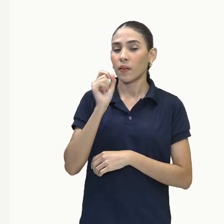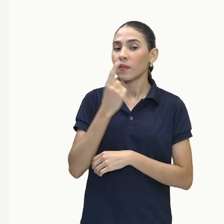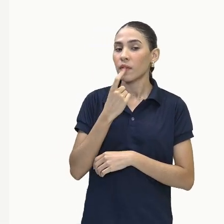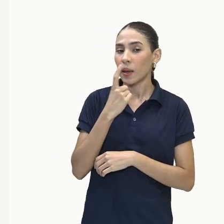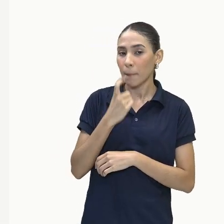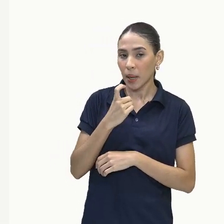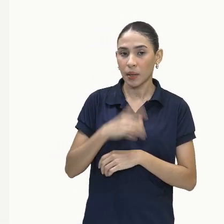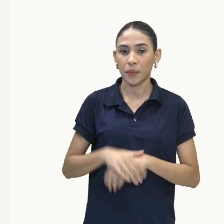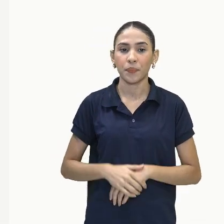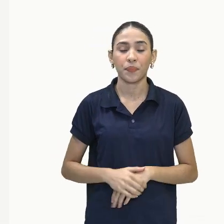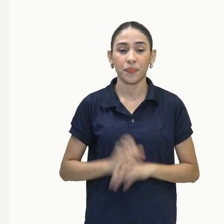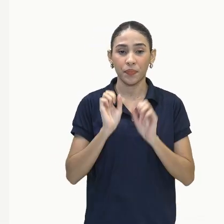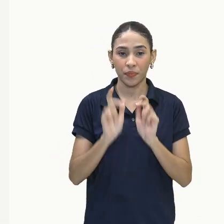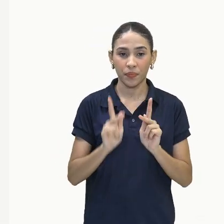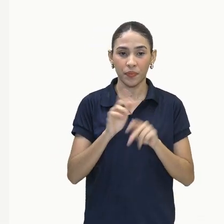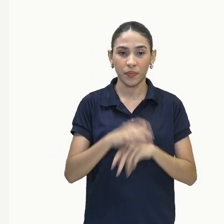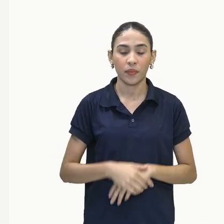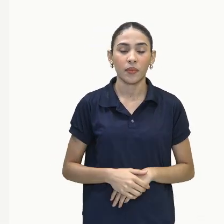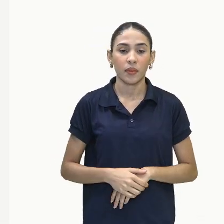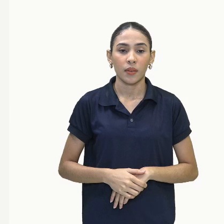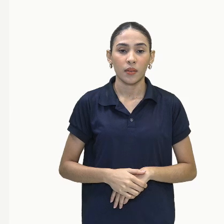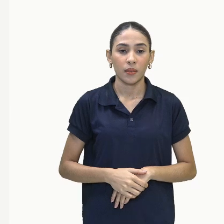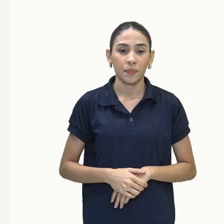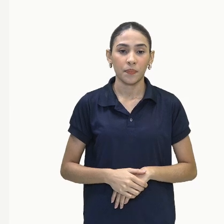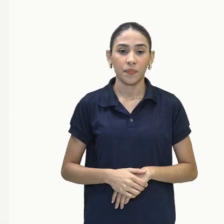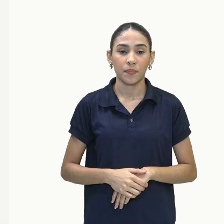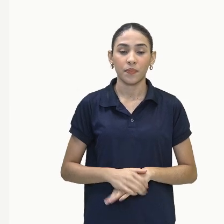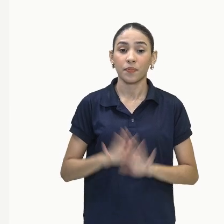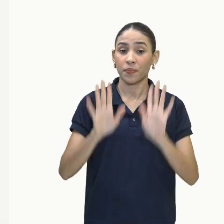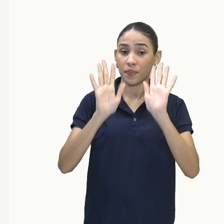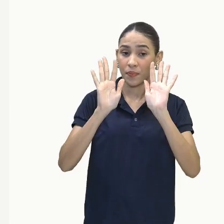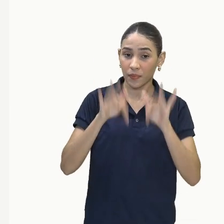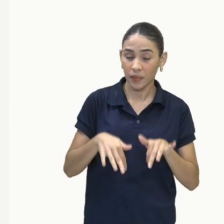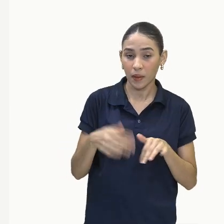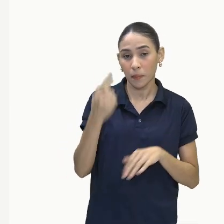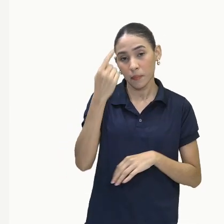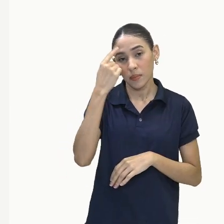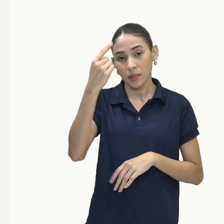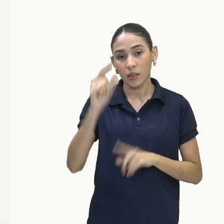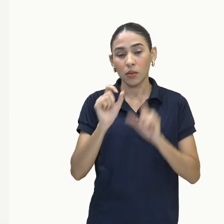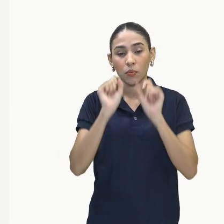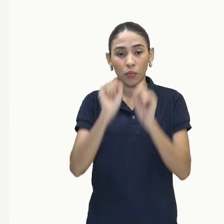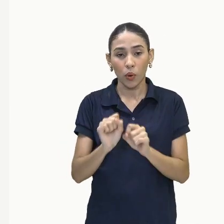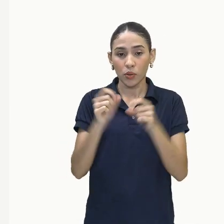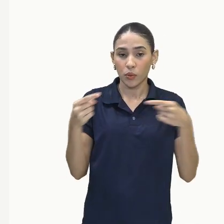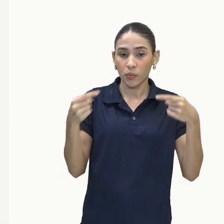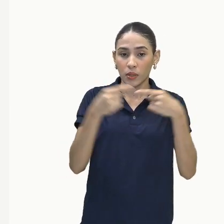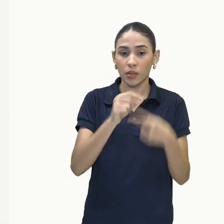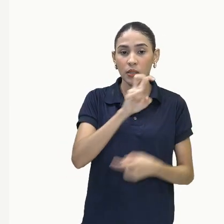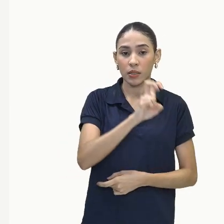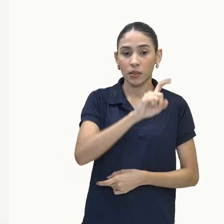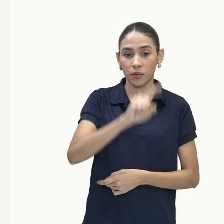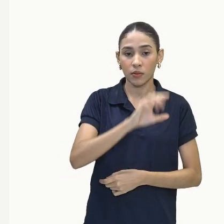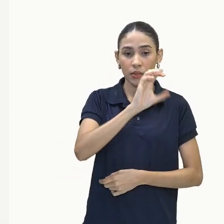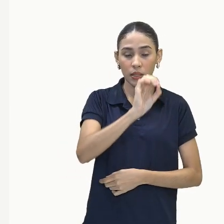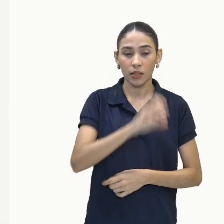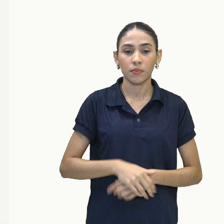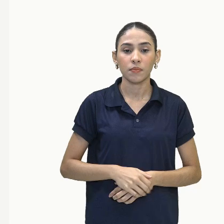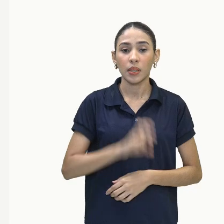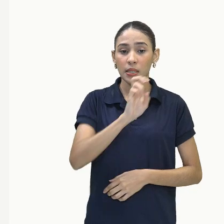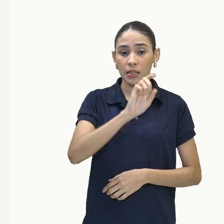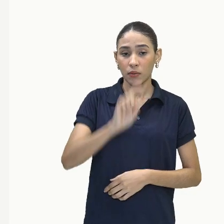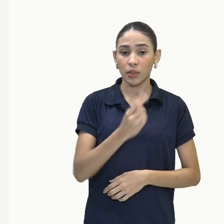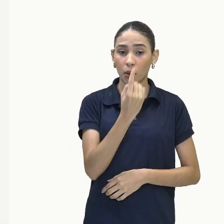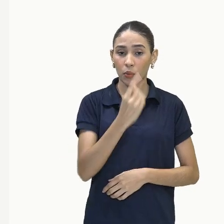tabela, beleza? Então, vamos finalizar aqui pensando que pode ser a combinação 5, 0,